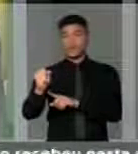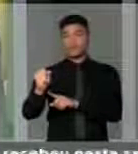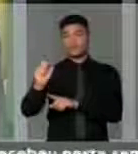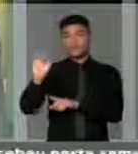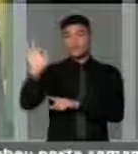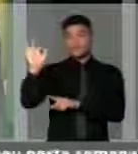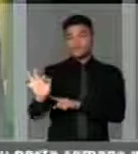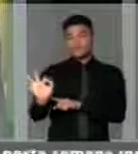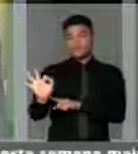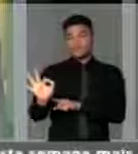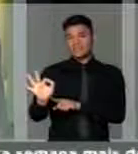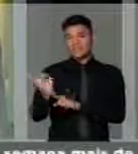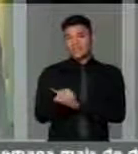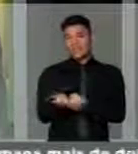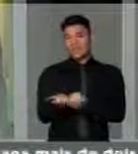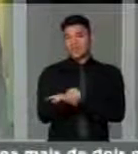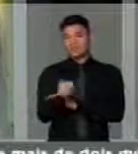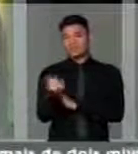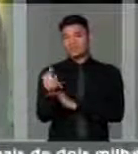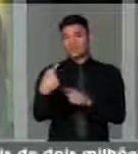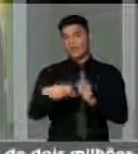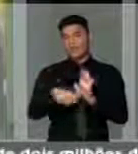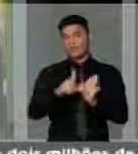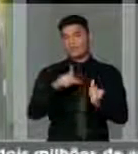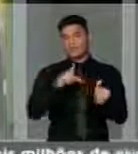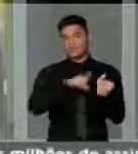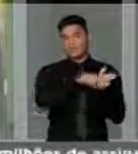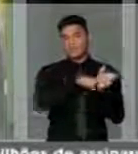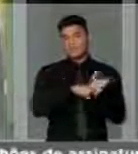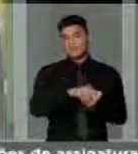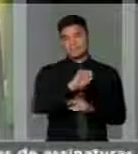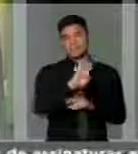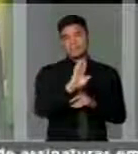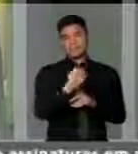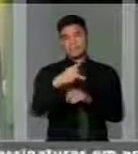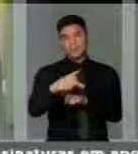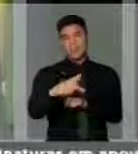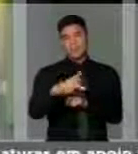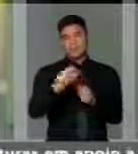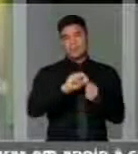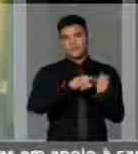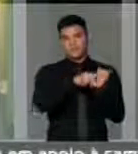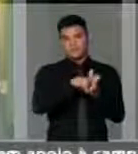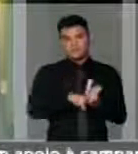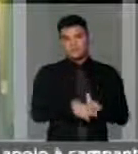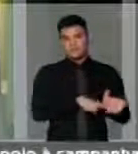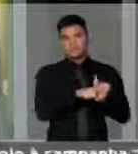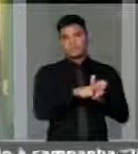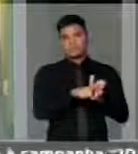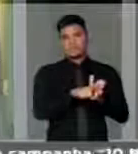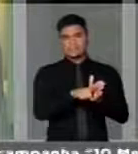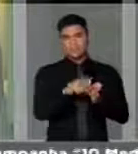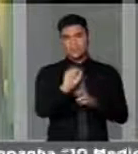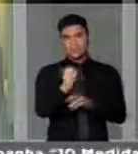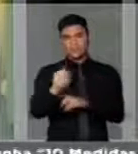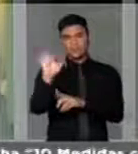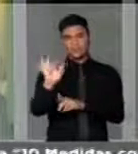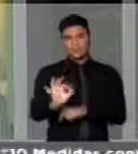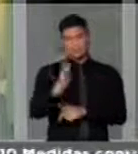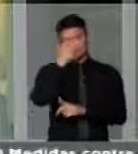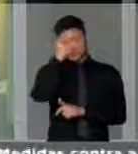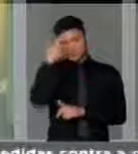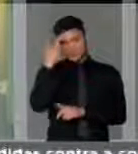88% da população, conforme a pesquisa do Ibope, que desaprovam o governo? Aliás, ruim, péssimo,